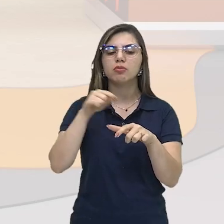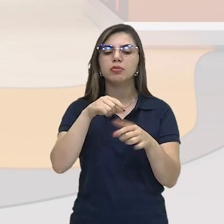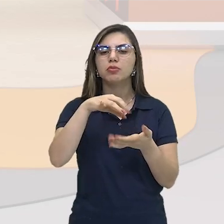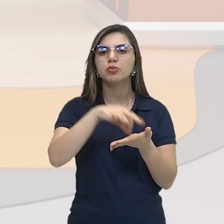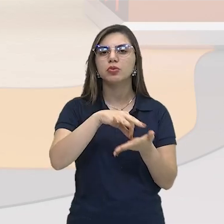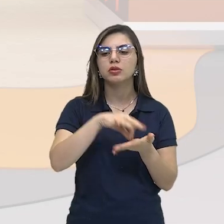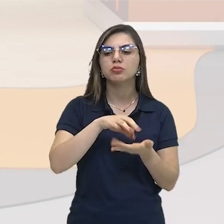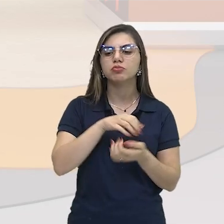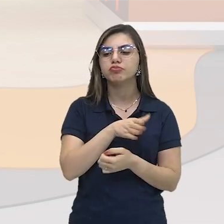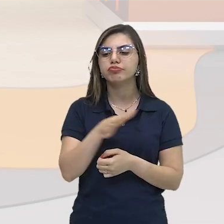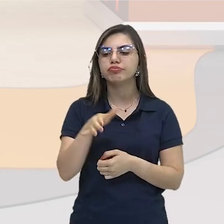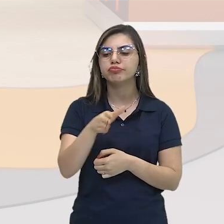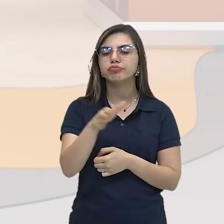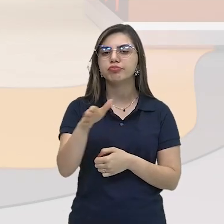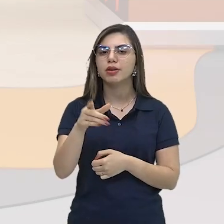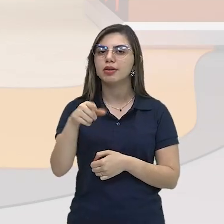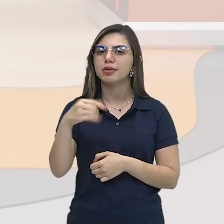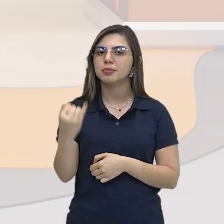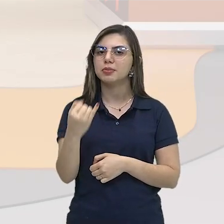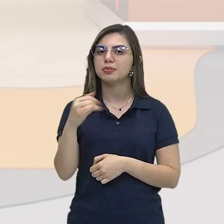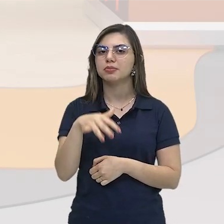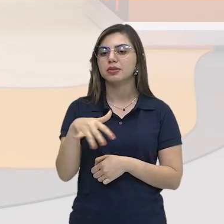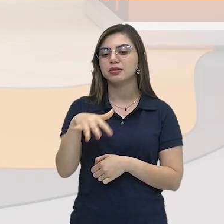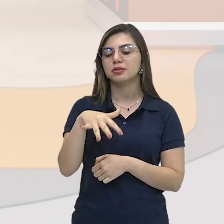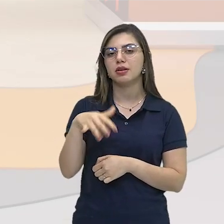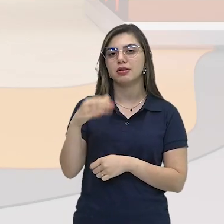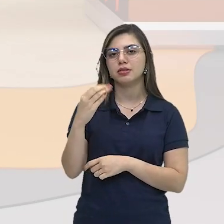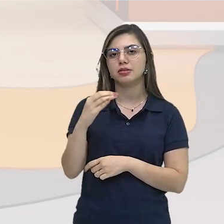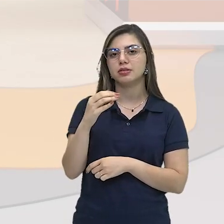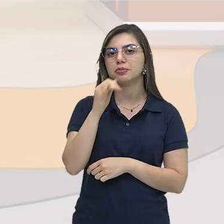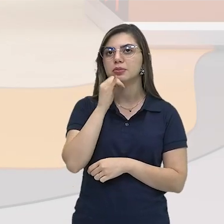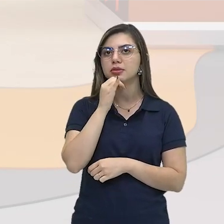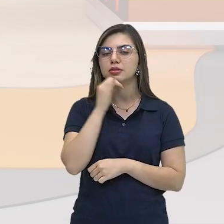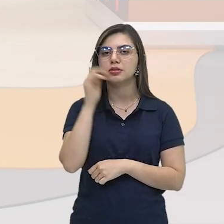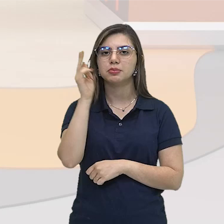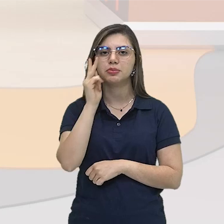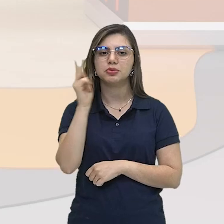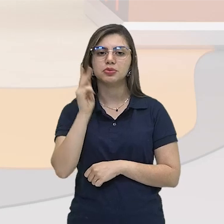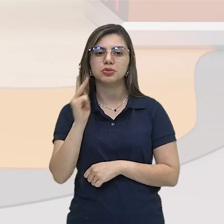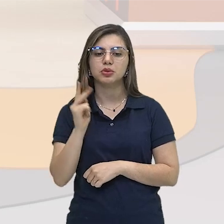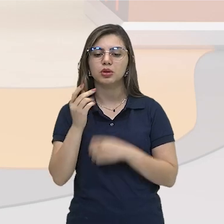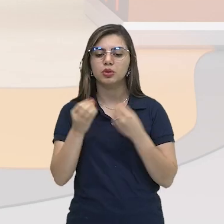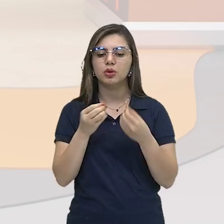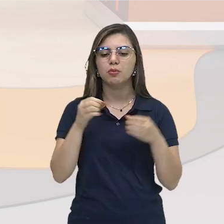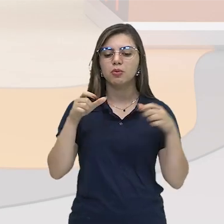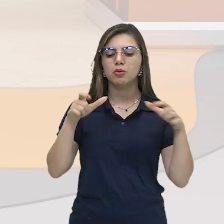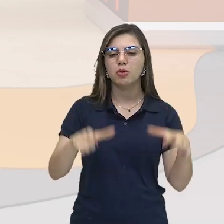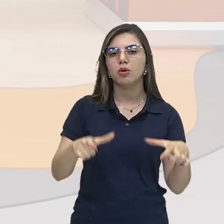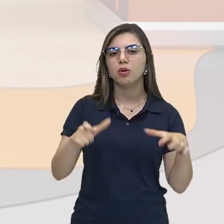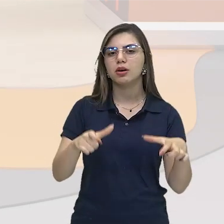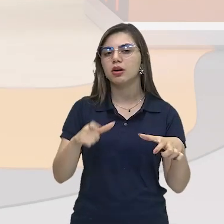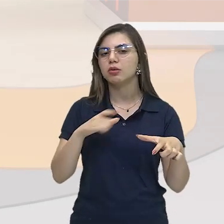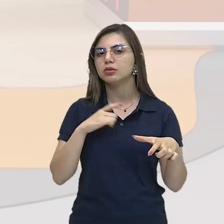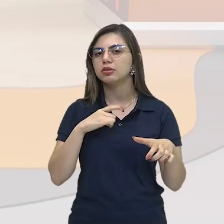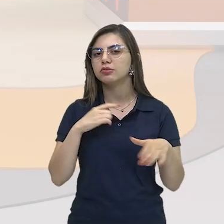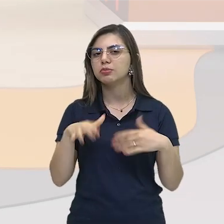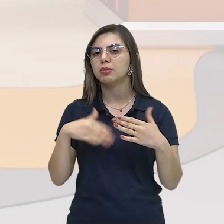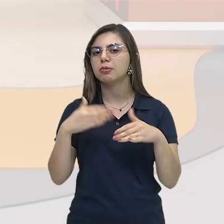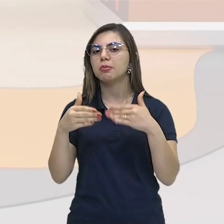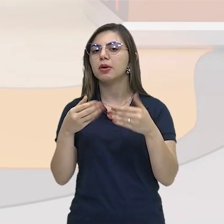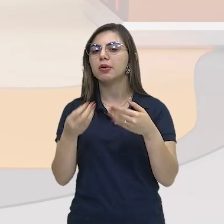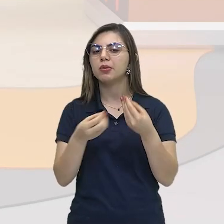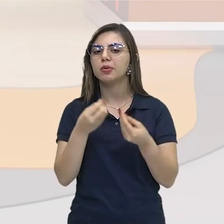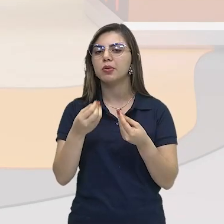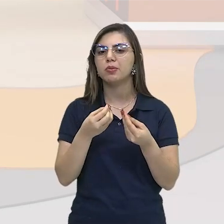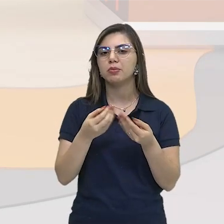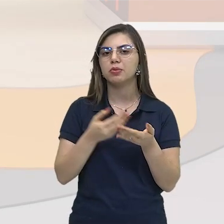percorrendo, é importante para as ciências. A história, a evolução de um território, como é que era no começo, quando se foi